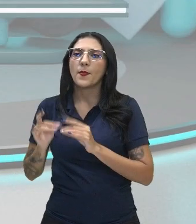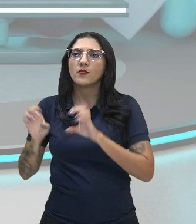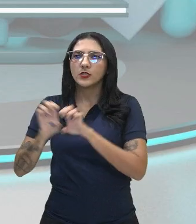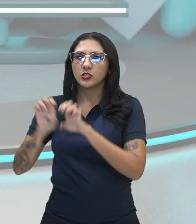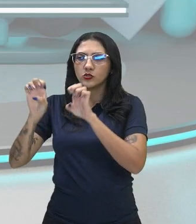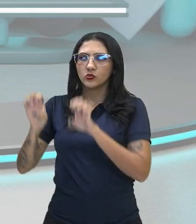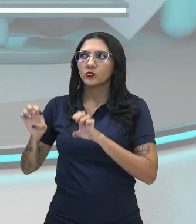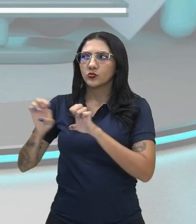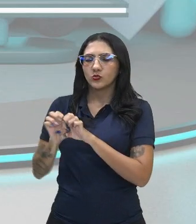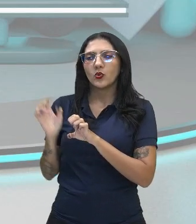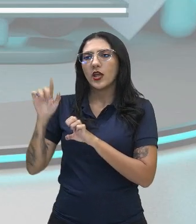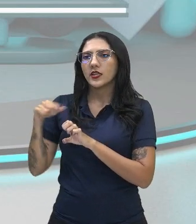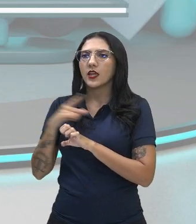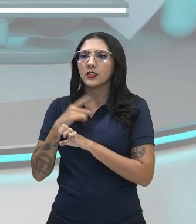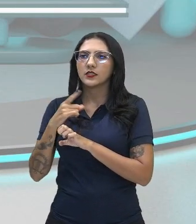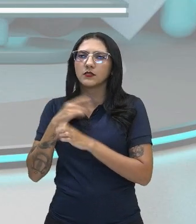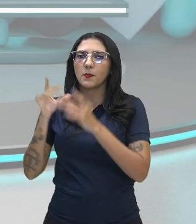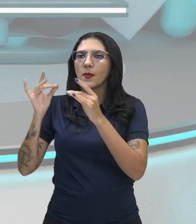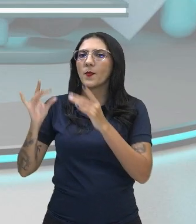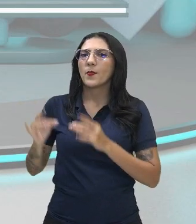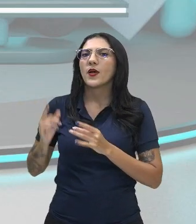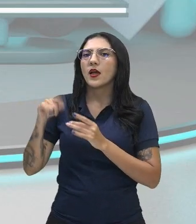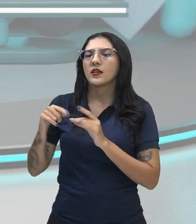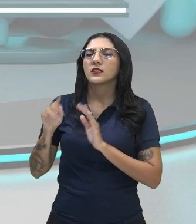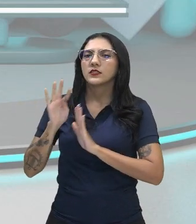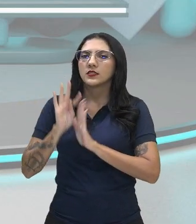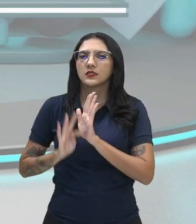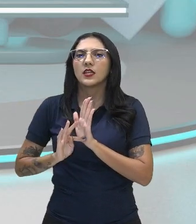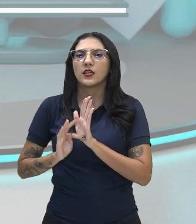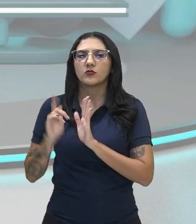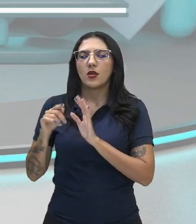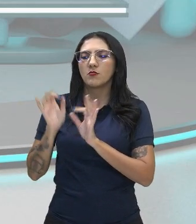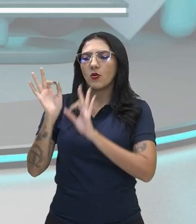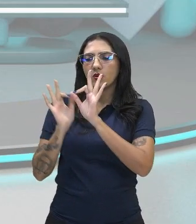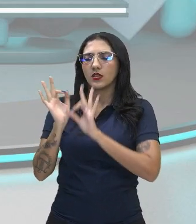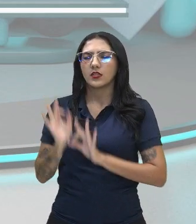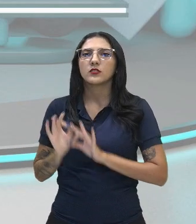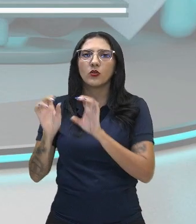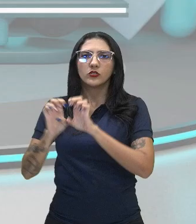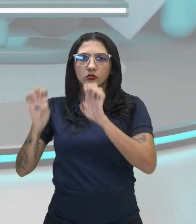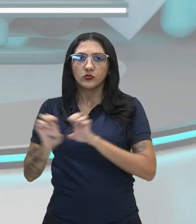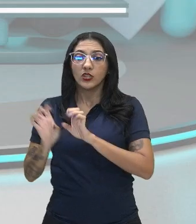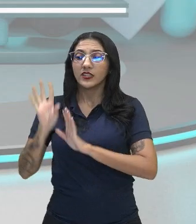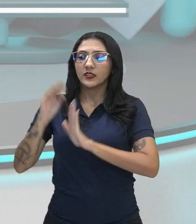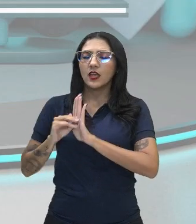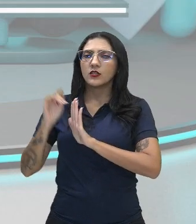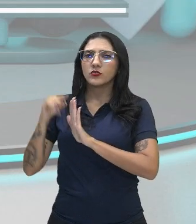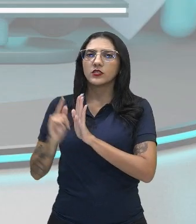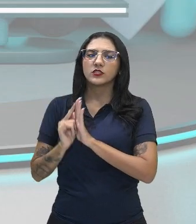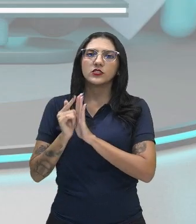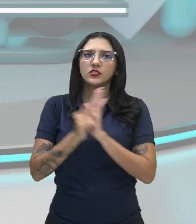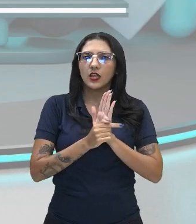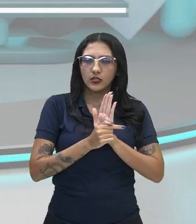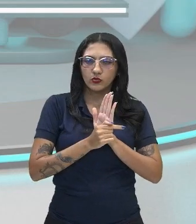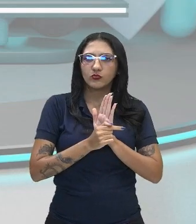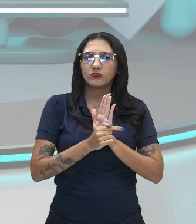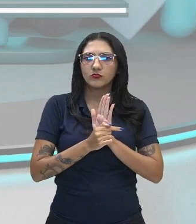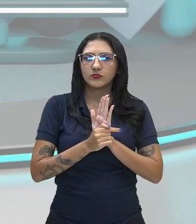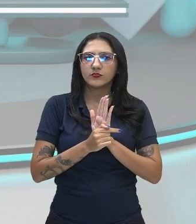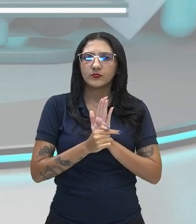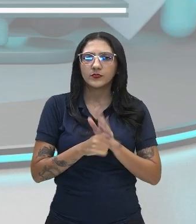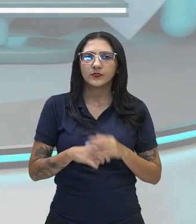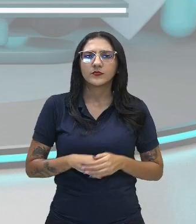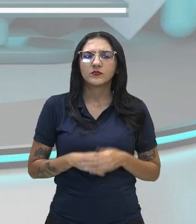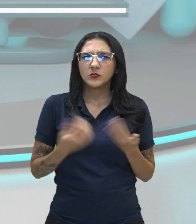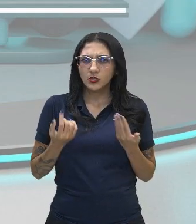né, que eu organizo o texto, é a estrutura organizada dentro do gênero textual. Pessoal, isso